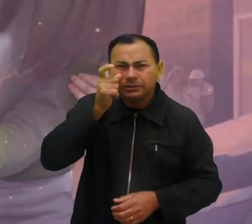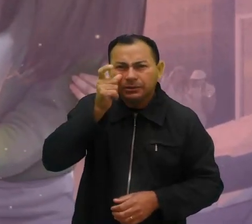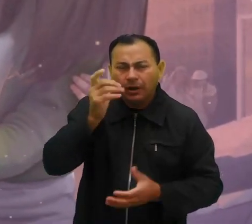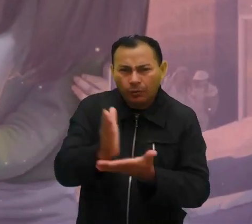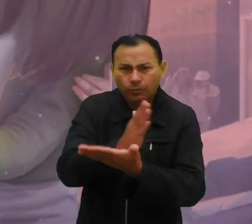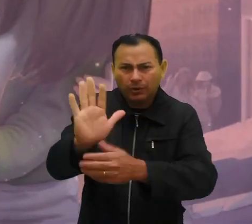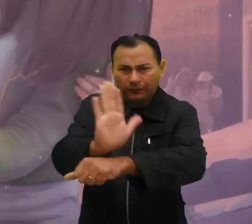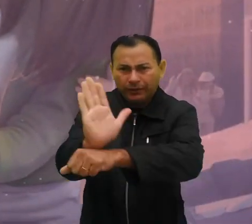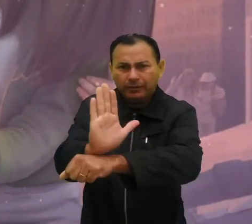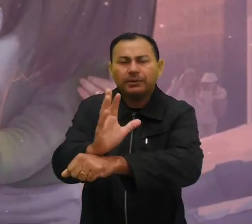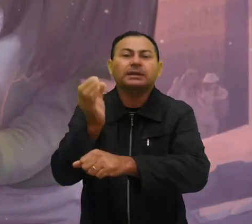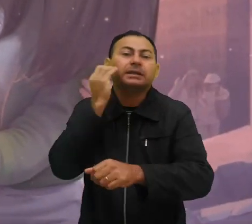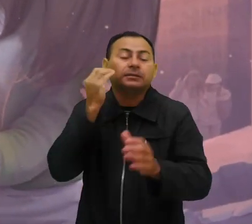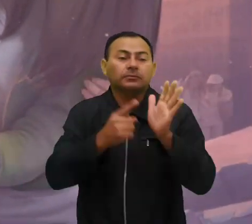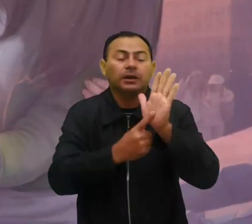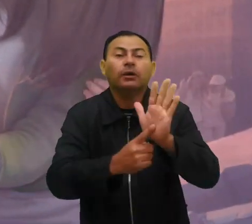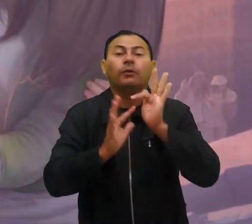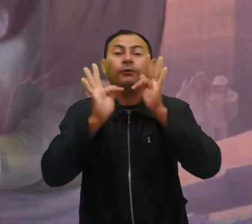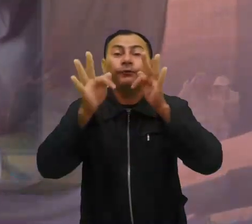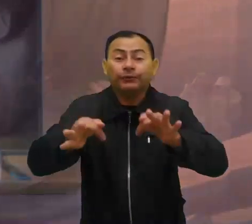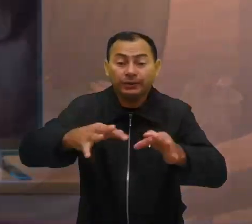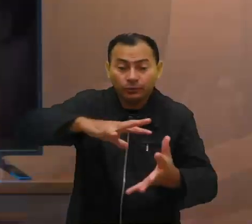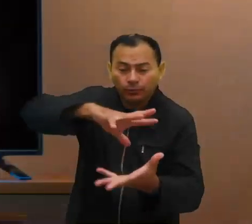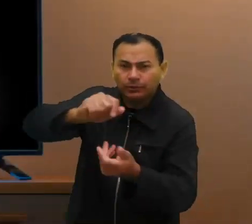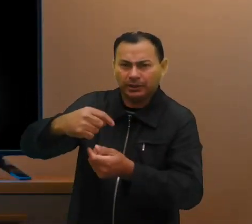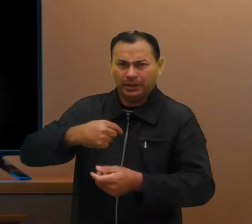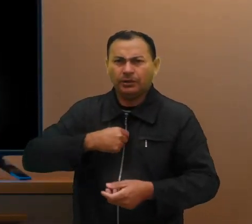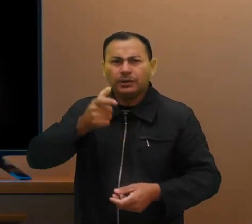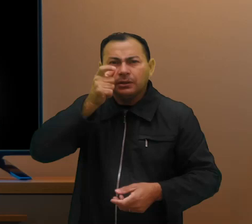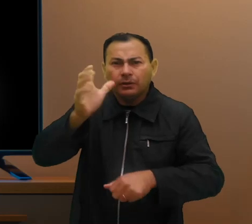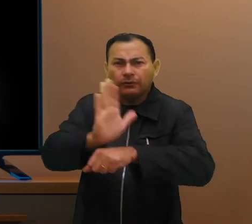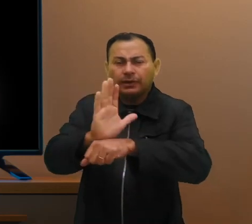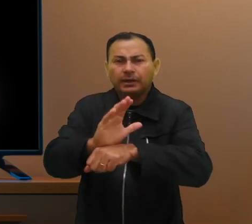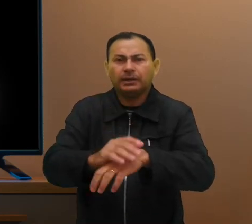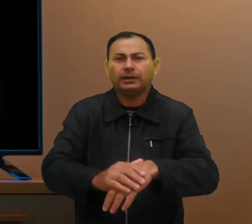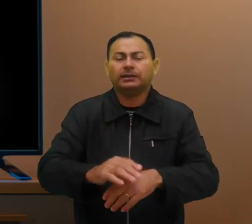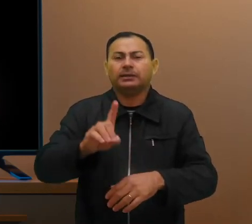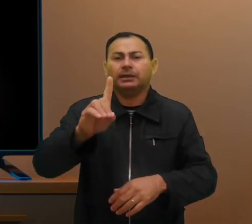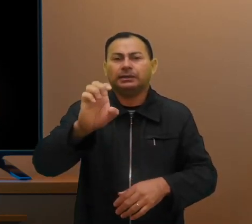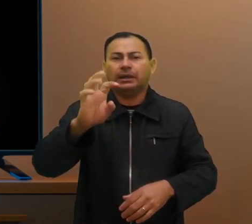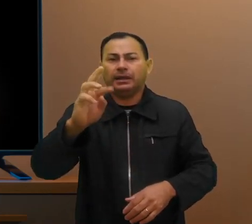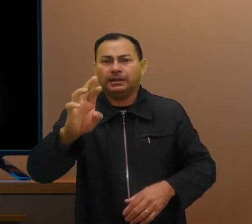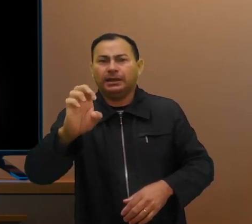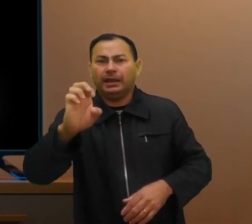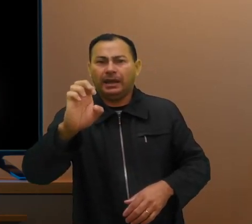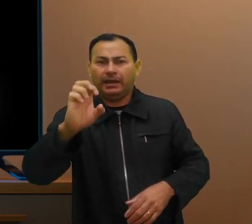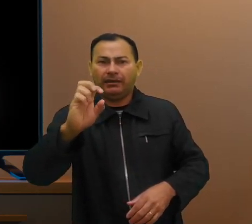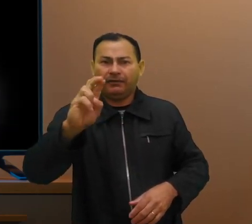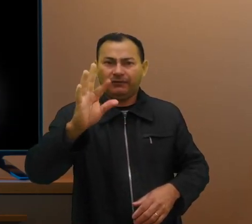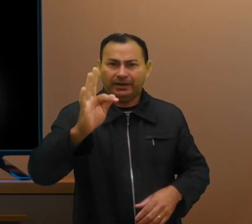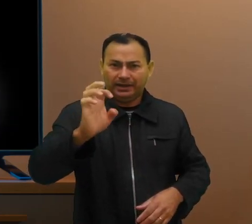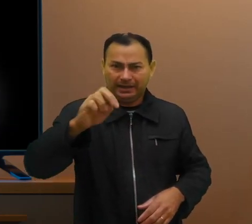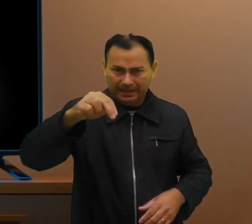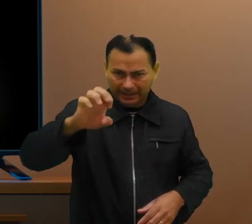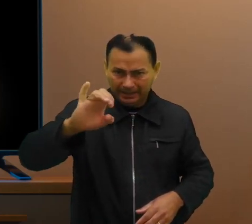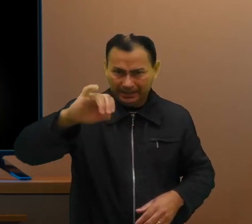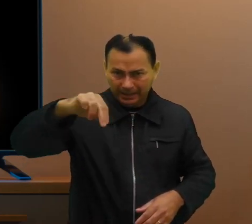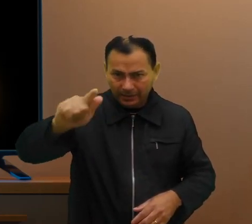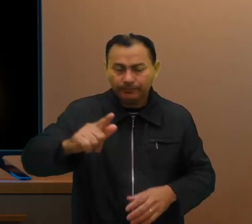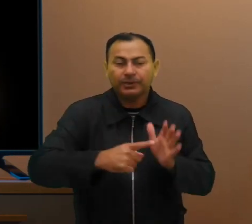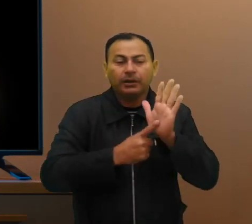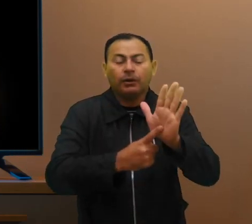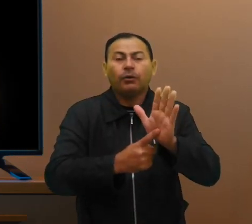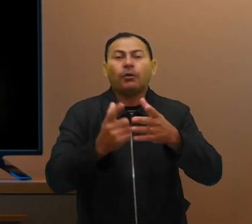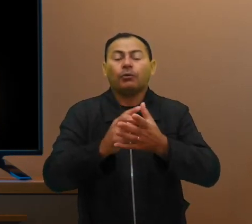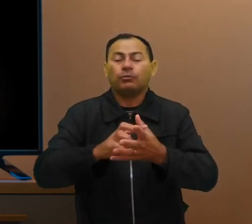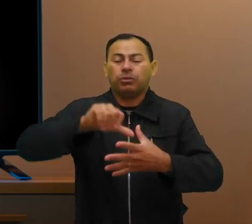algum filme que tenta retratar o fim do mundo? Eu vi o filme The Day After. Este filme tenta retratar o que